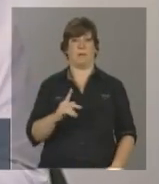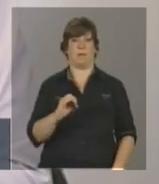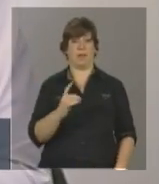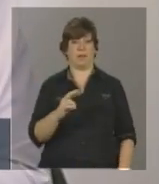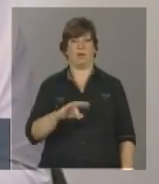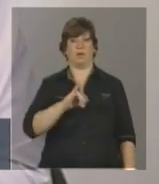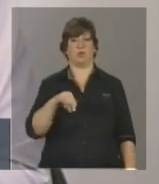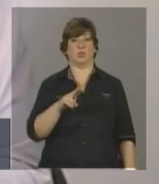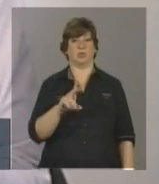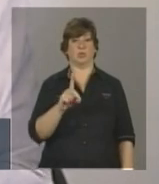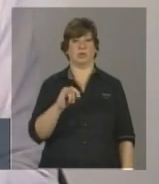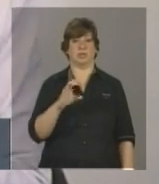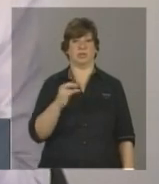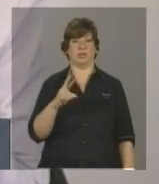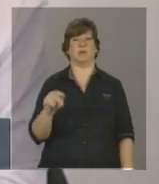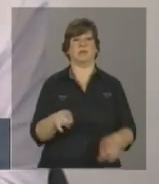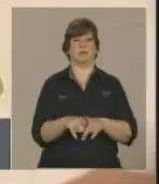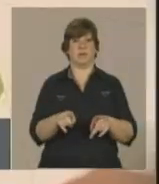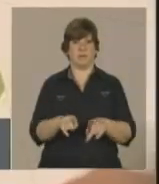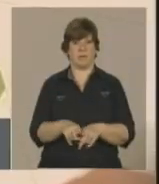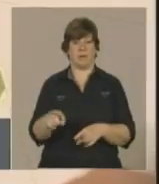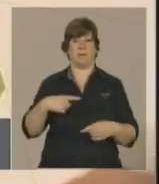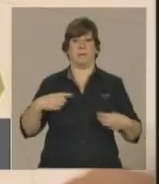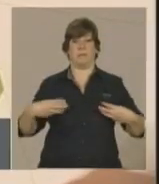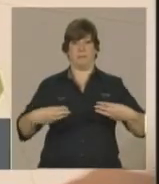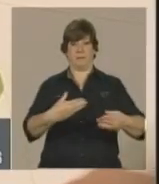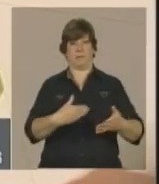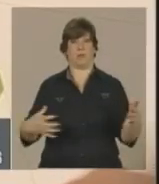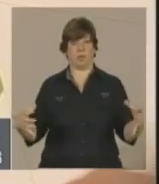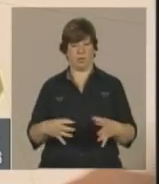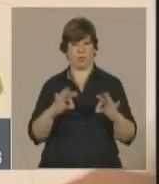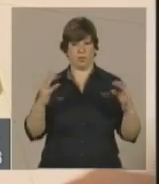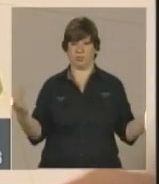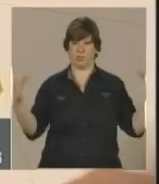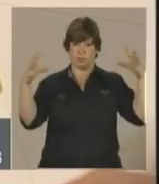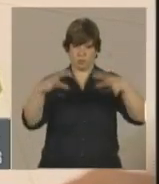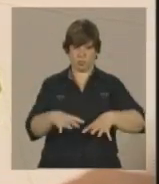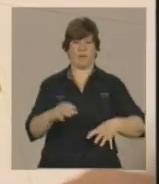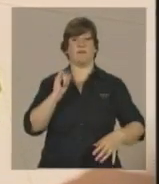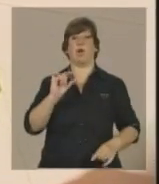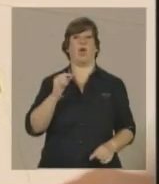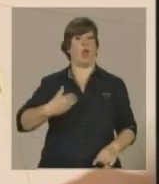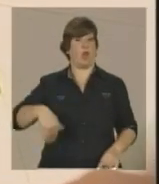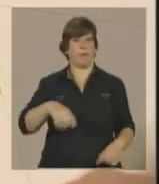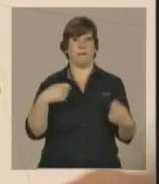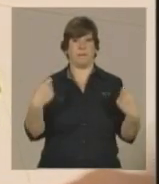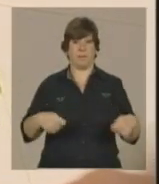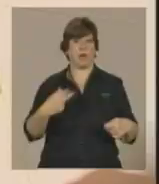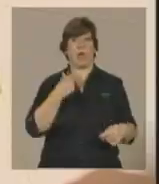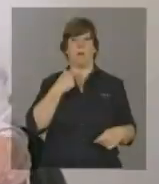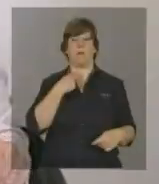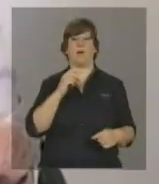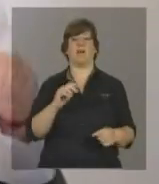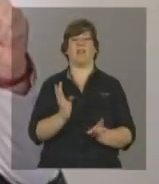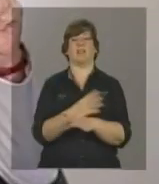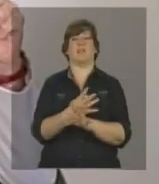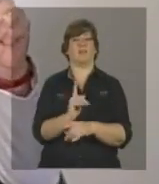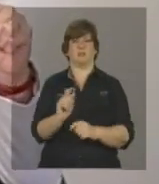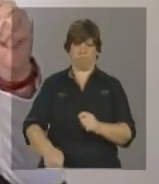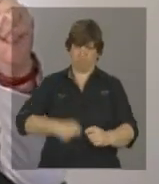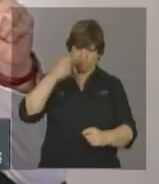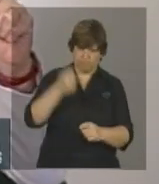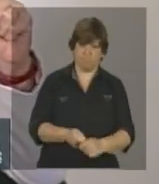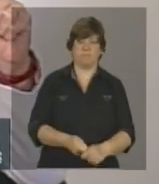Ministério Público, sobretudo para essas organizações, e diz: nós precisamos que não exista impunidade no Brasil. Porque